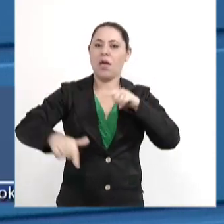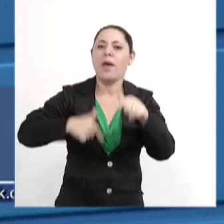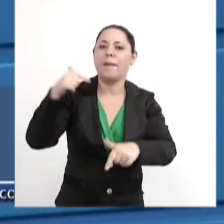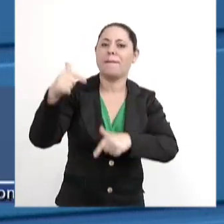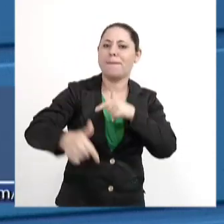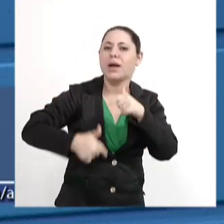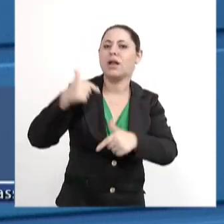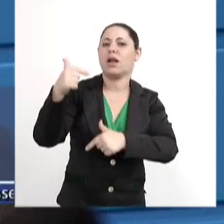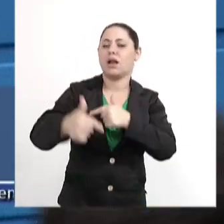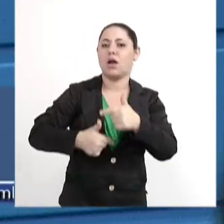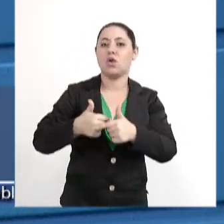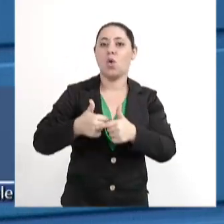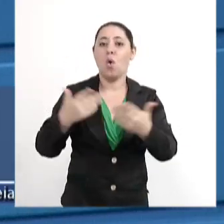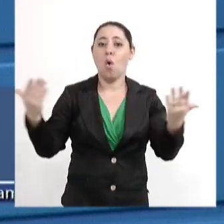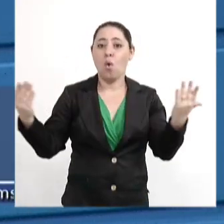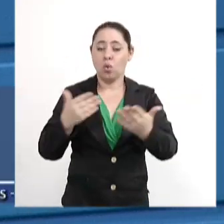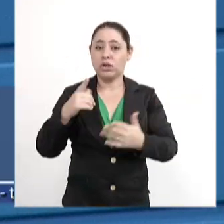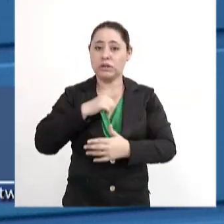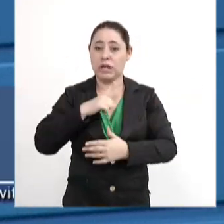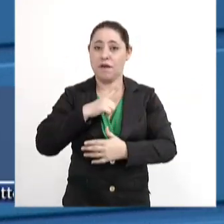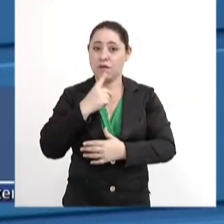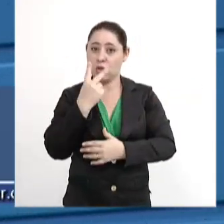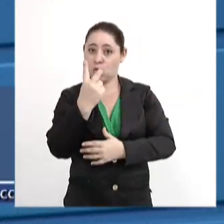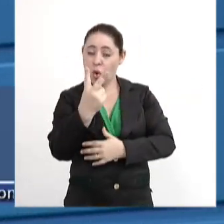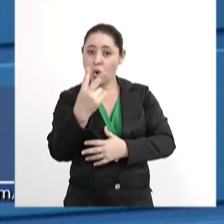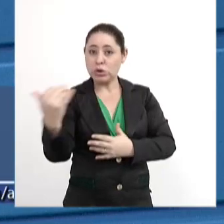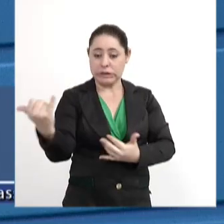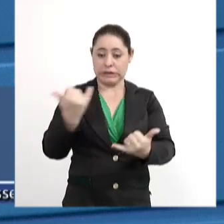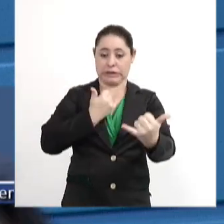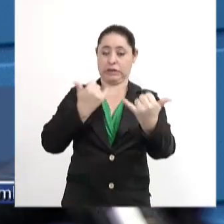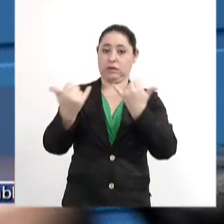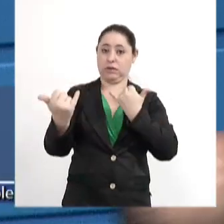trabalhando. Recebi hoje 2 comunicados.